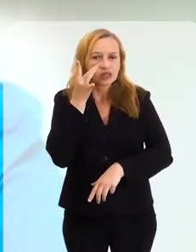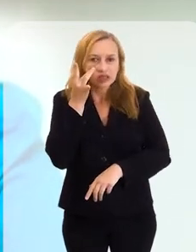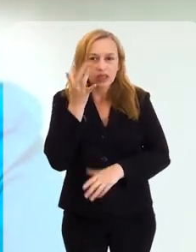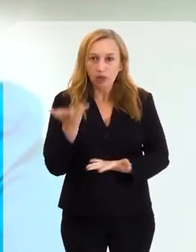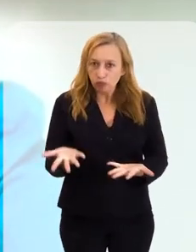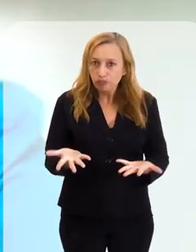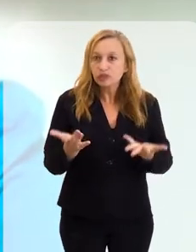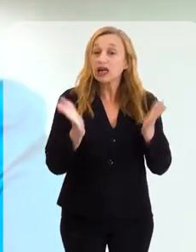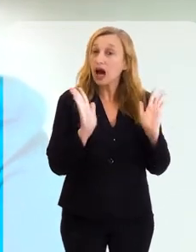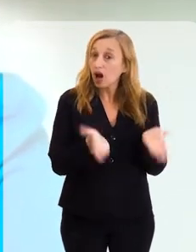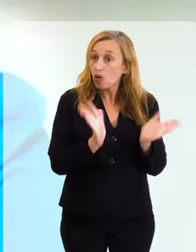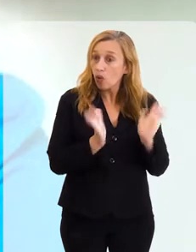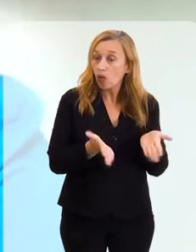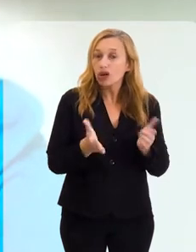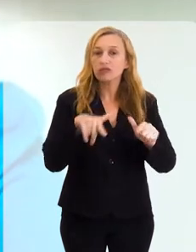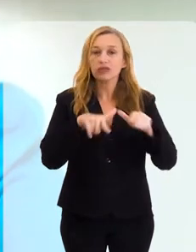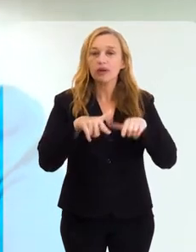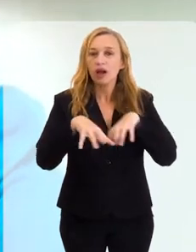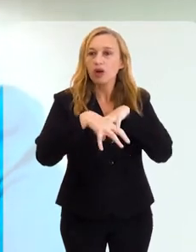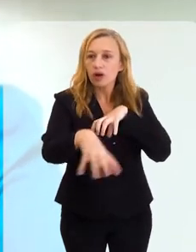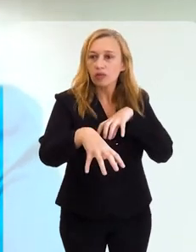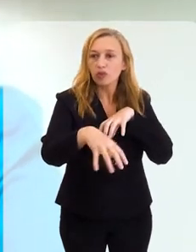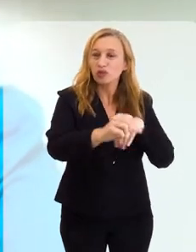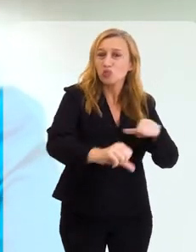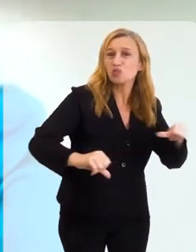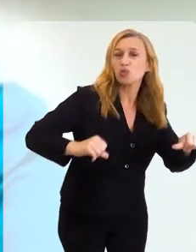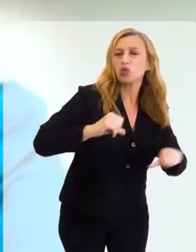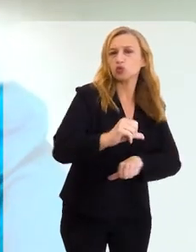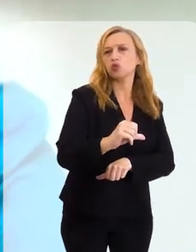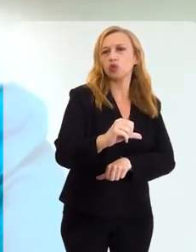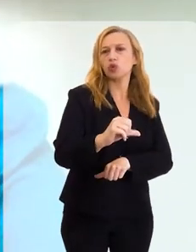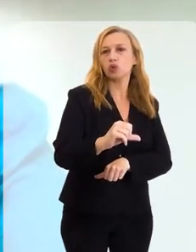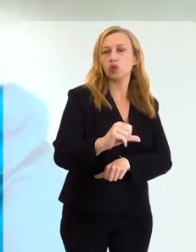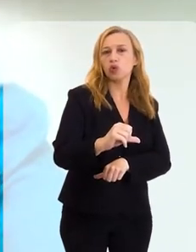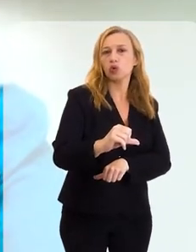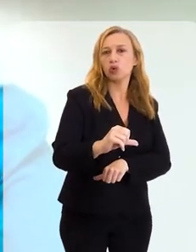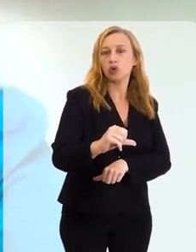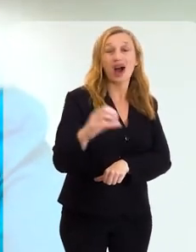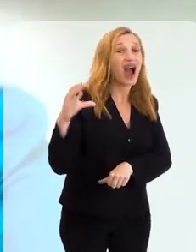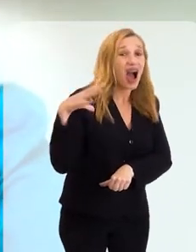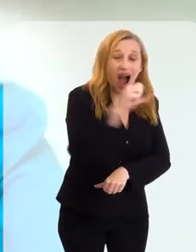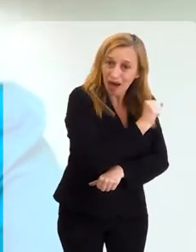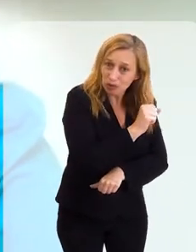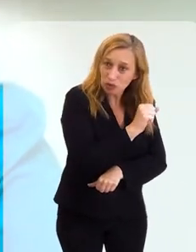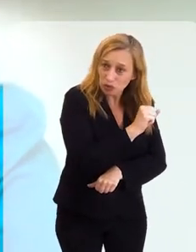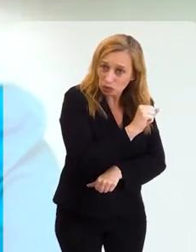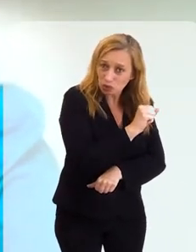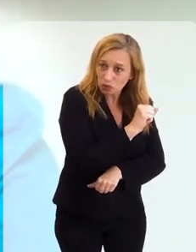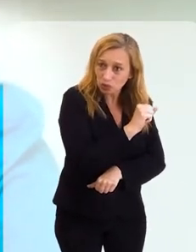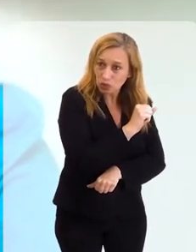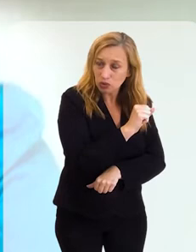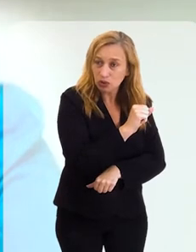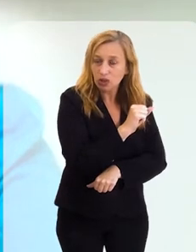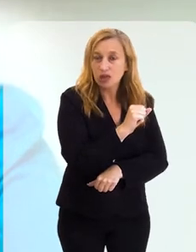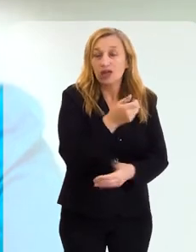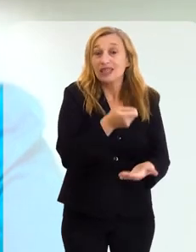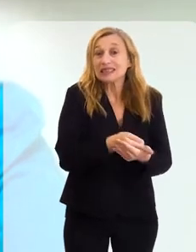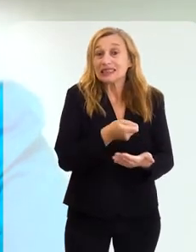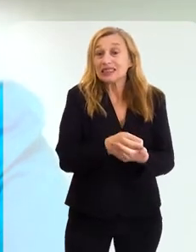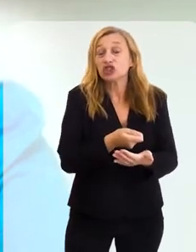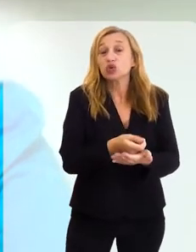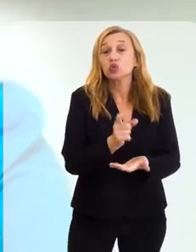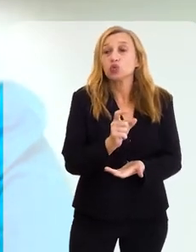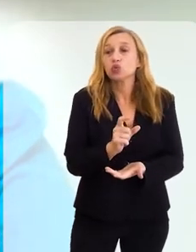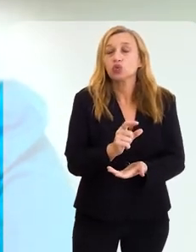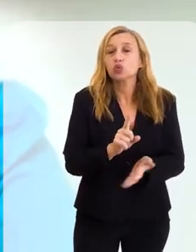trabalho presencial, e agora o trabalho remoto, mudado bruscamente para a modalidade, ele